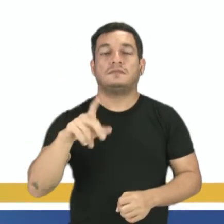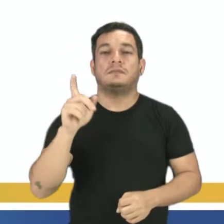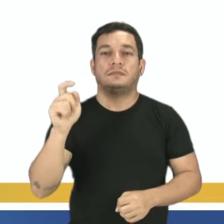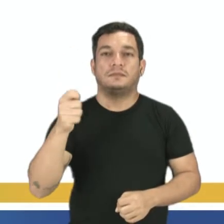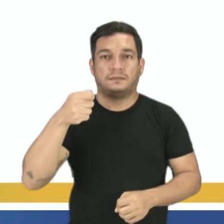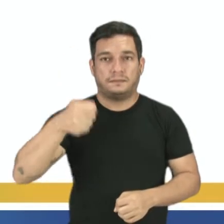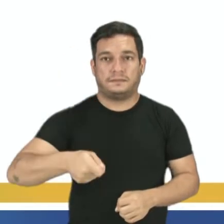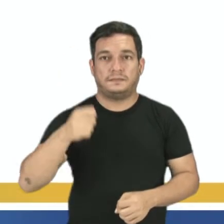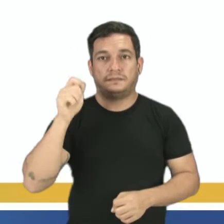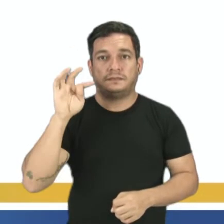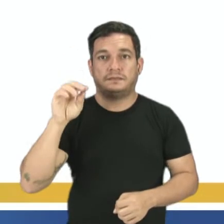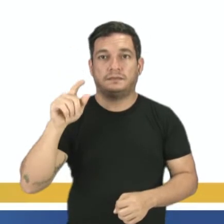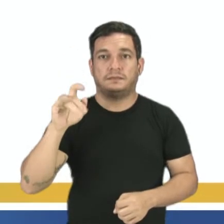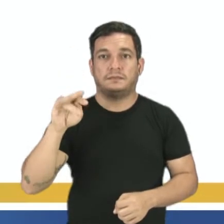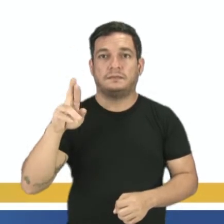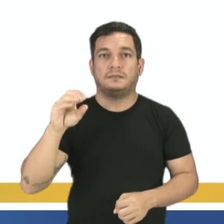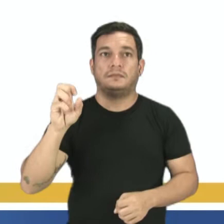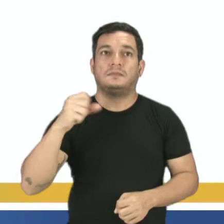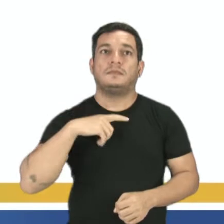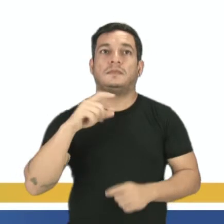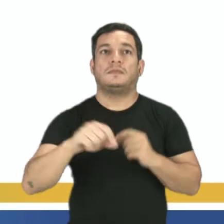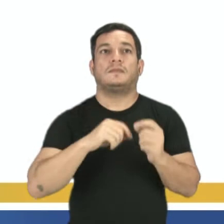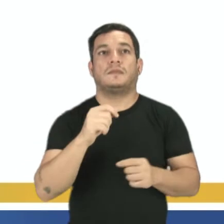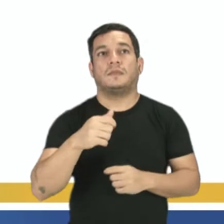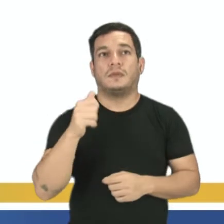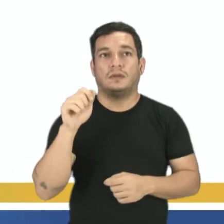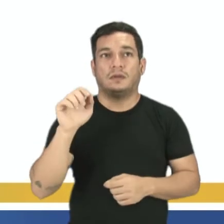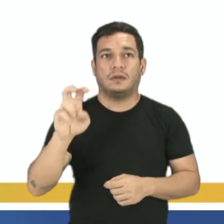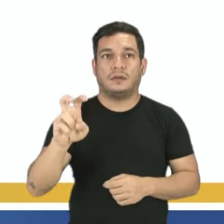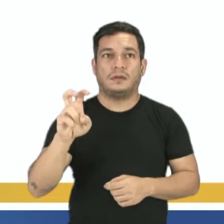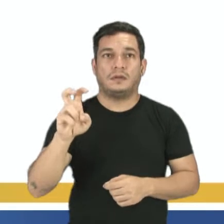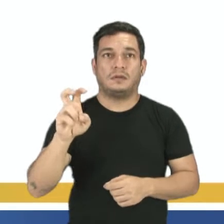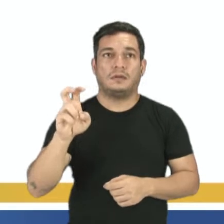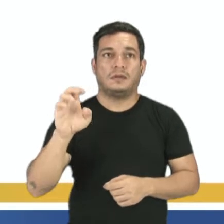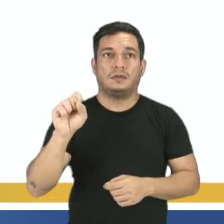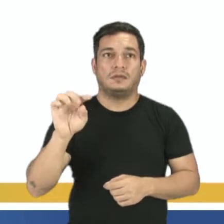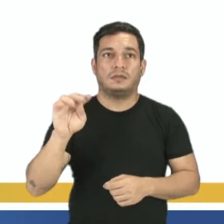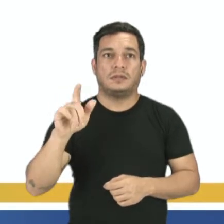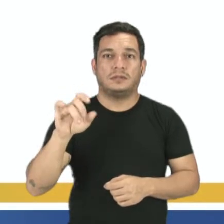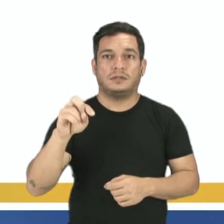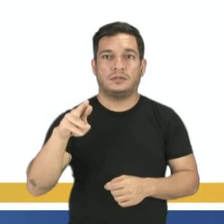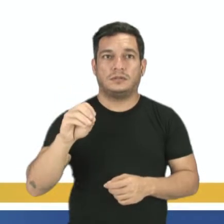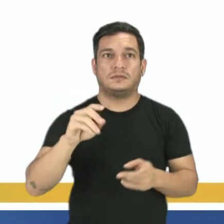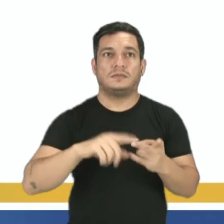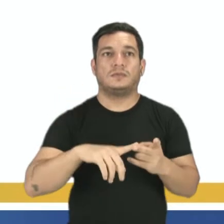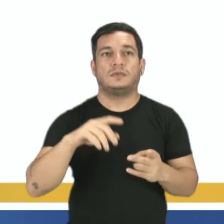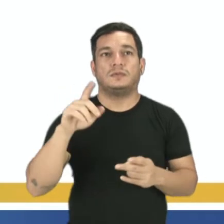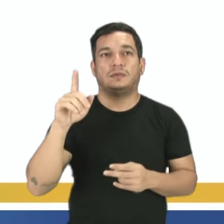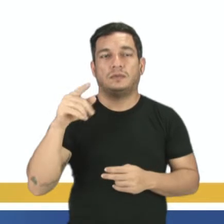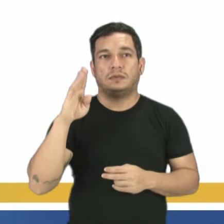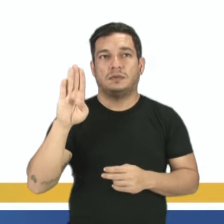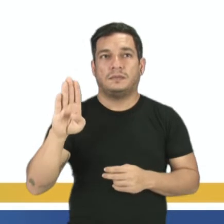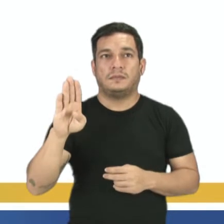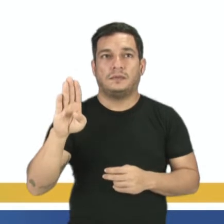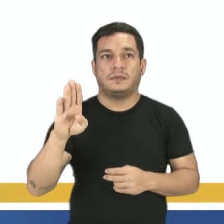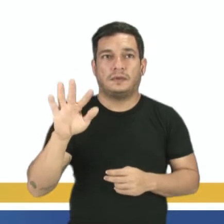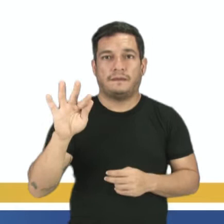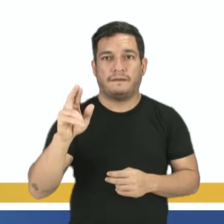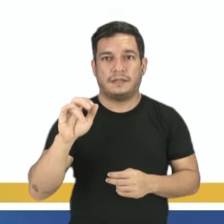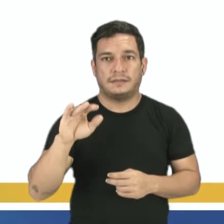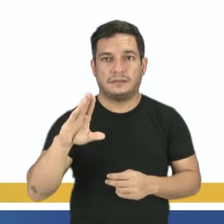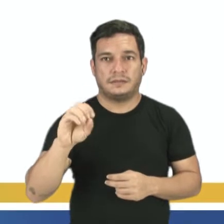regimes totalitários. E aí nós vamos ter no item 5 o stalinismo, né? No item B